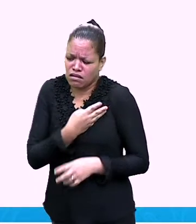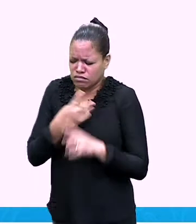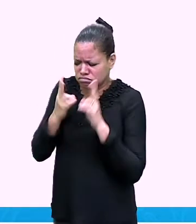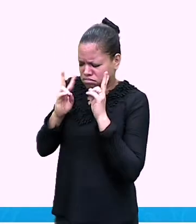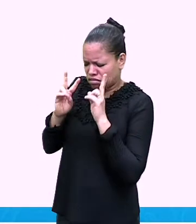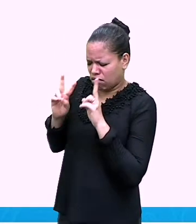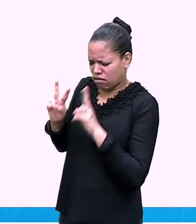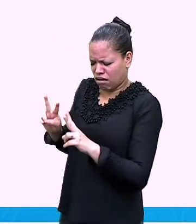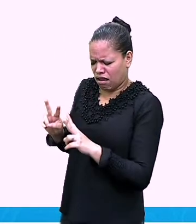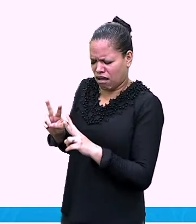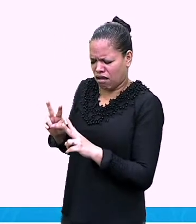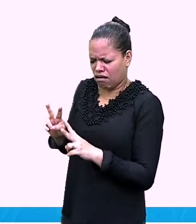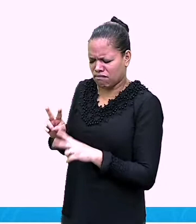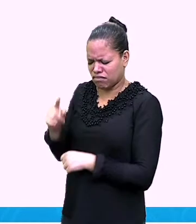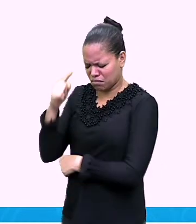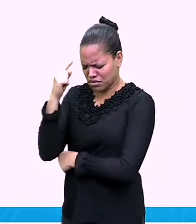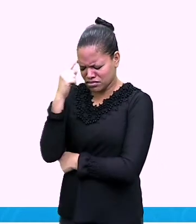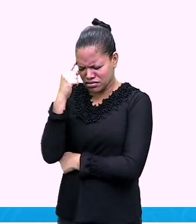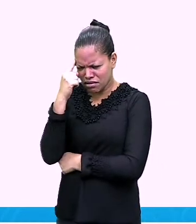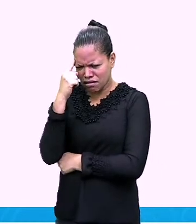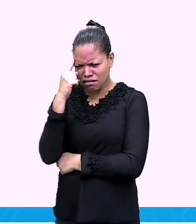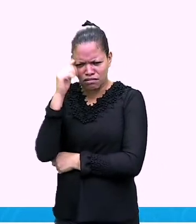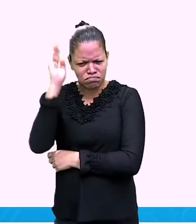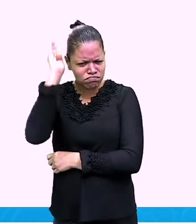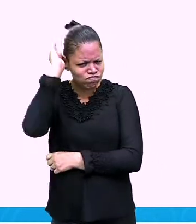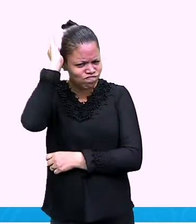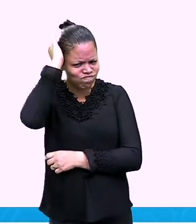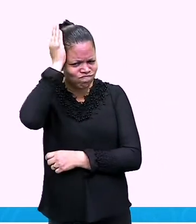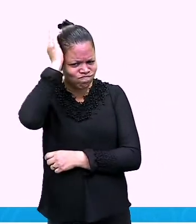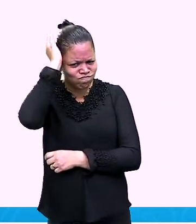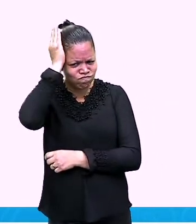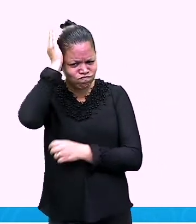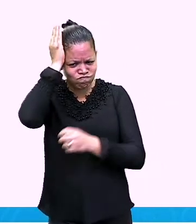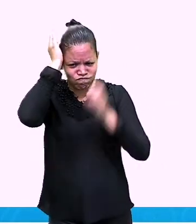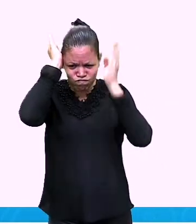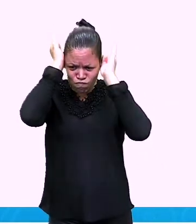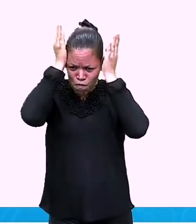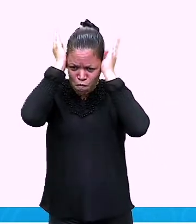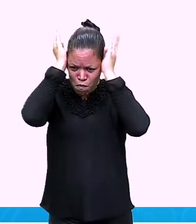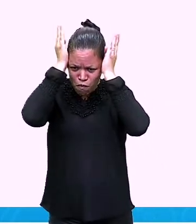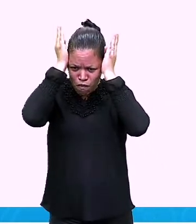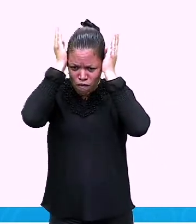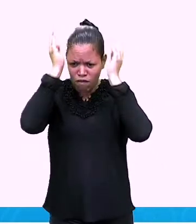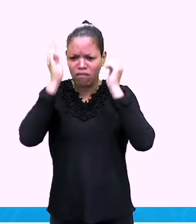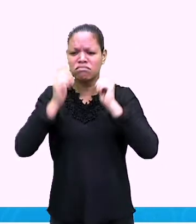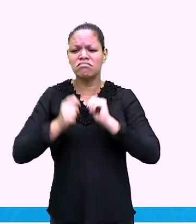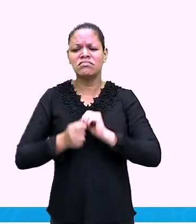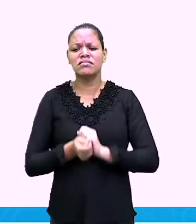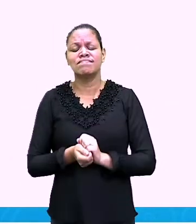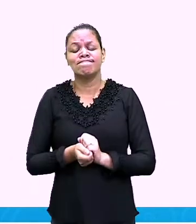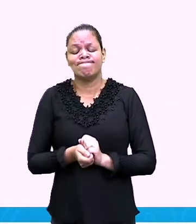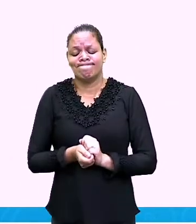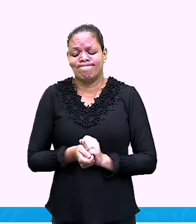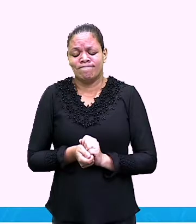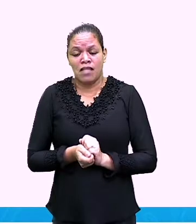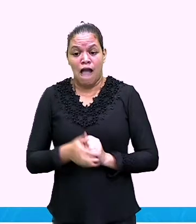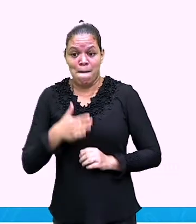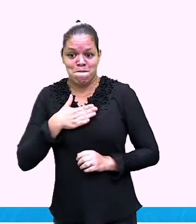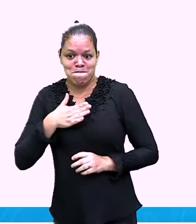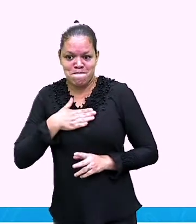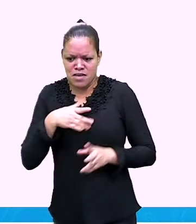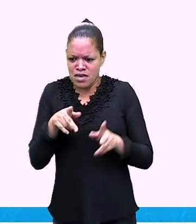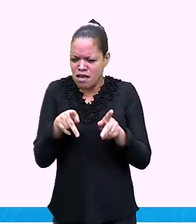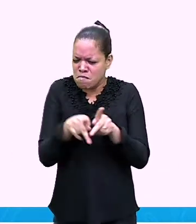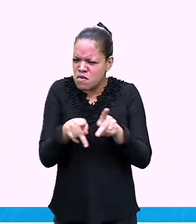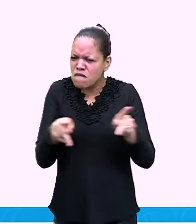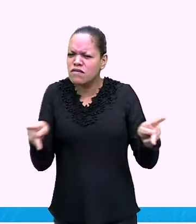mim, achando que eu era um burro. Sabe, uma vez a minha professora organizou uma